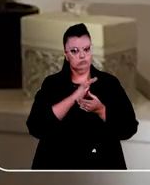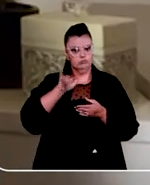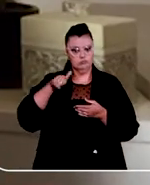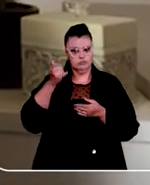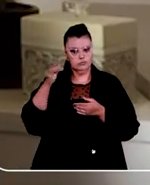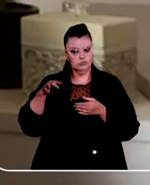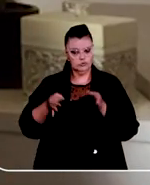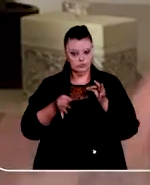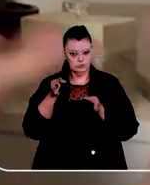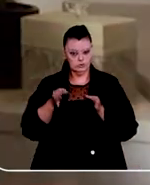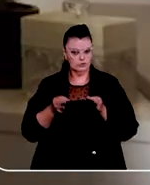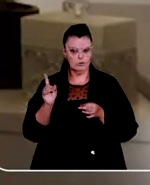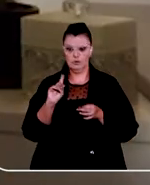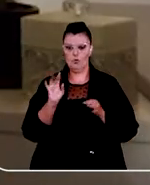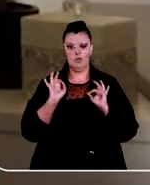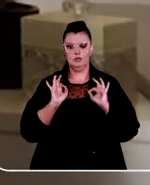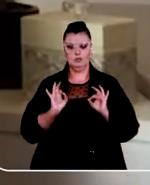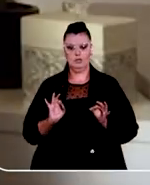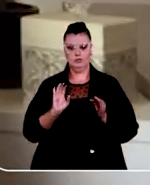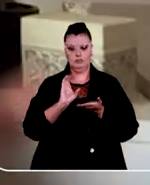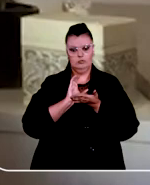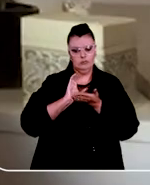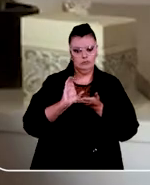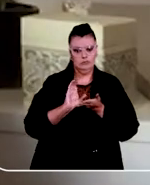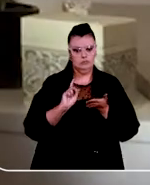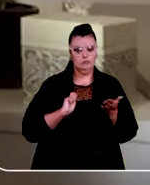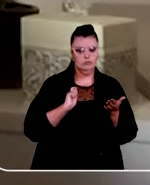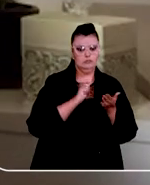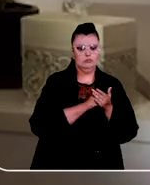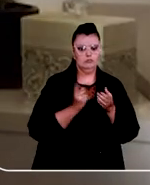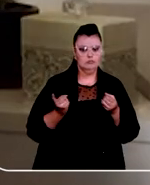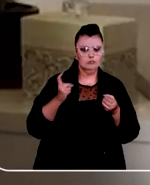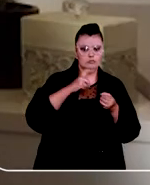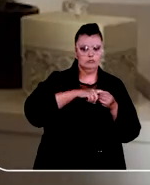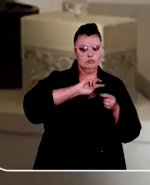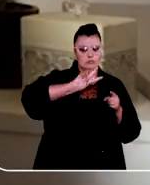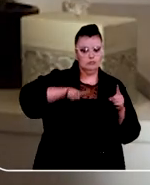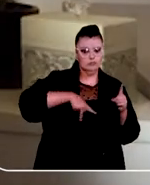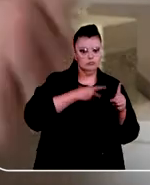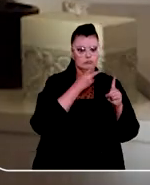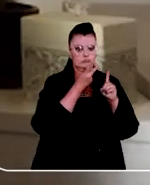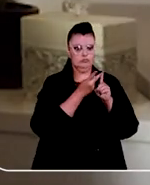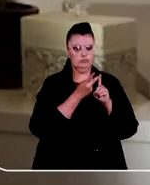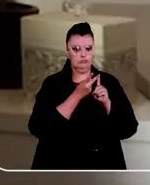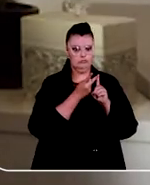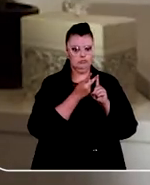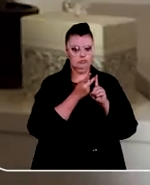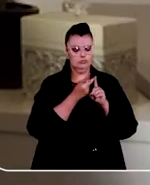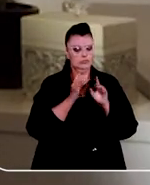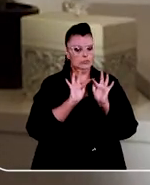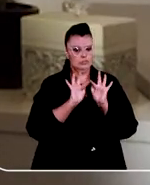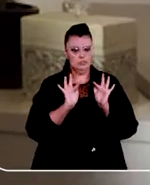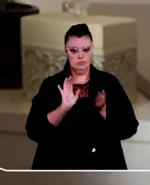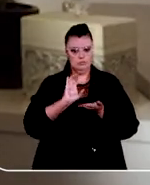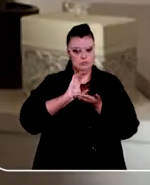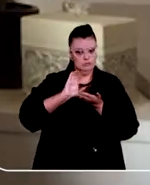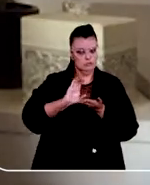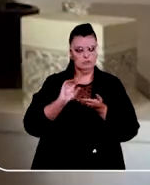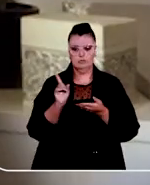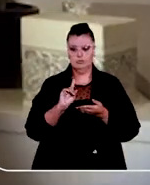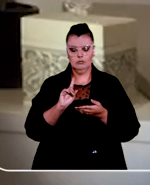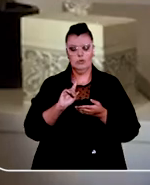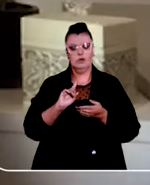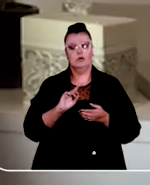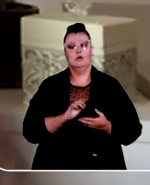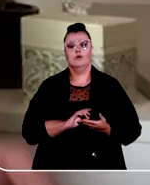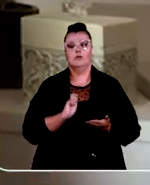inicial acontece que depois que tudo isso aconteceu veio o credor veio o autor e apresentou uma petição pro juiz dizendo